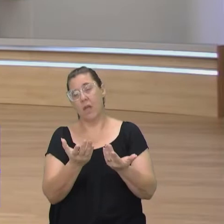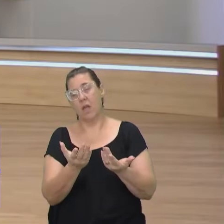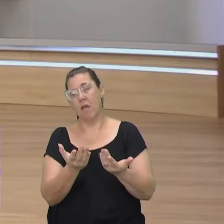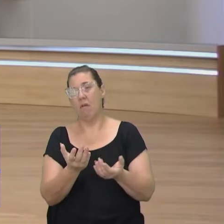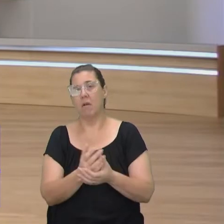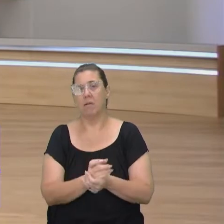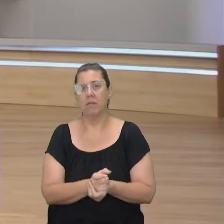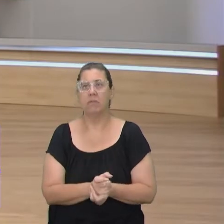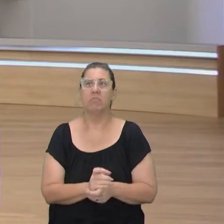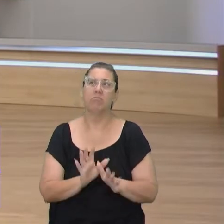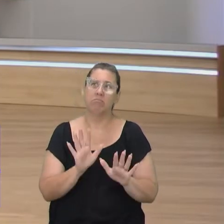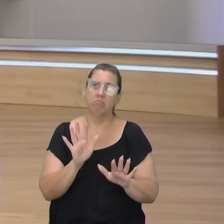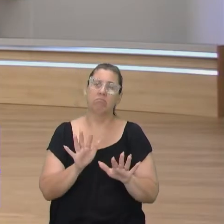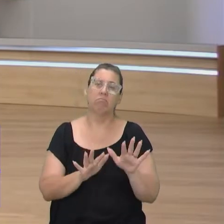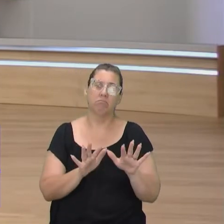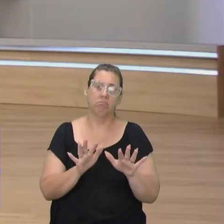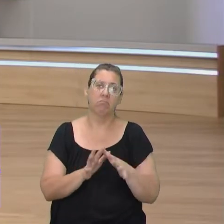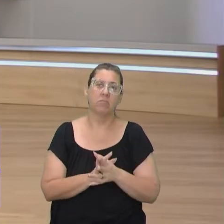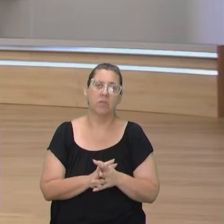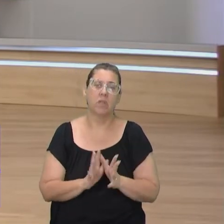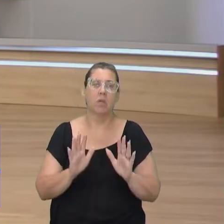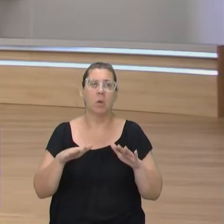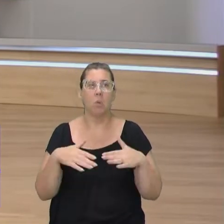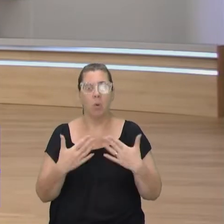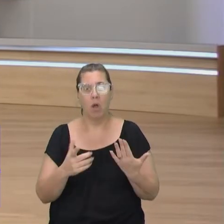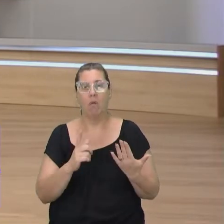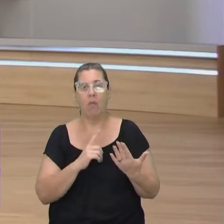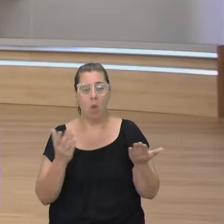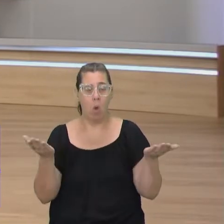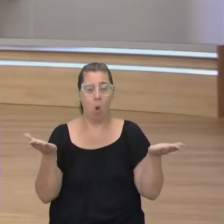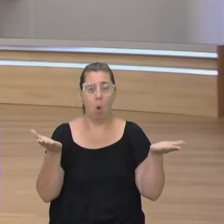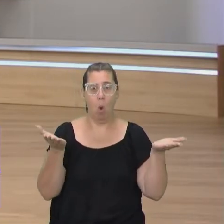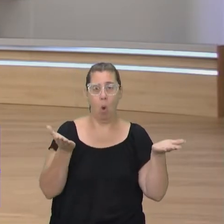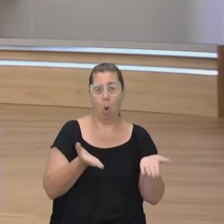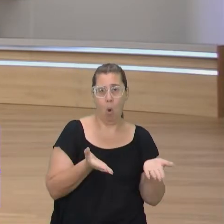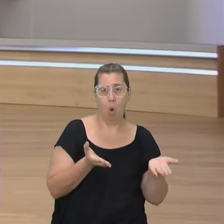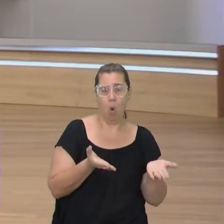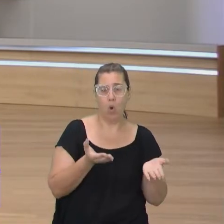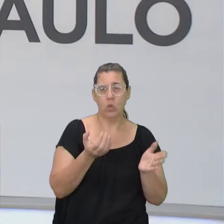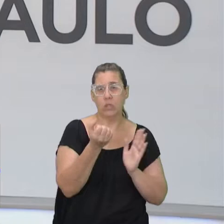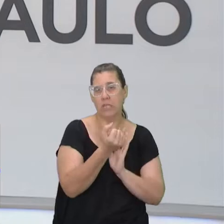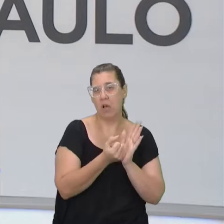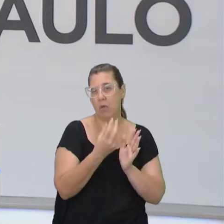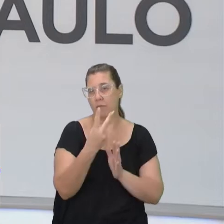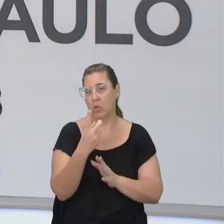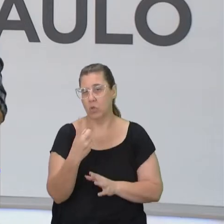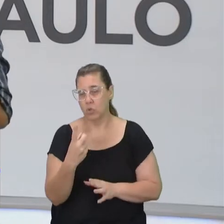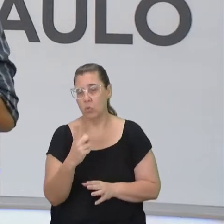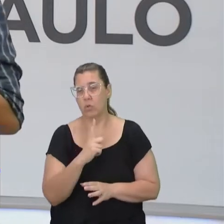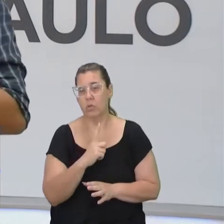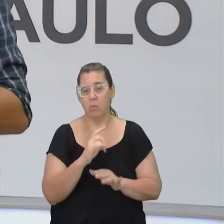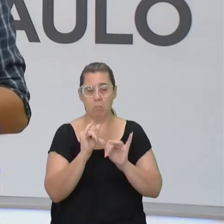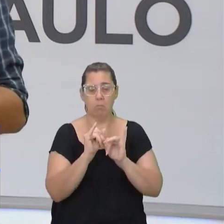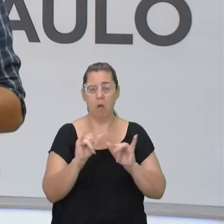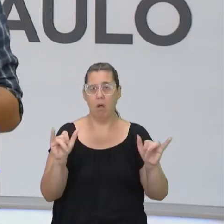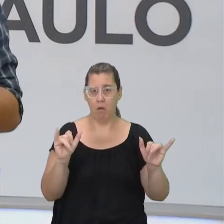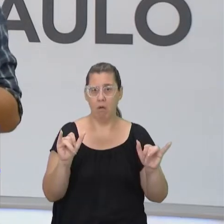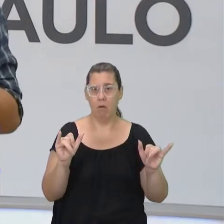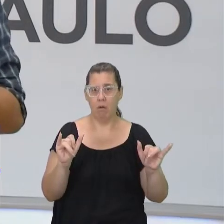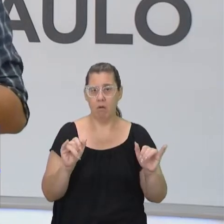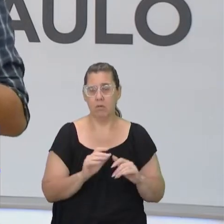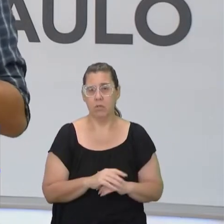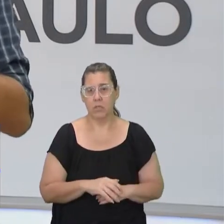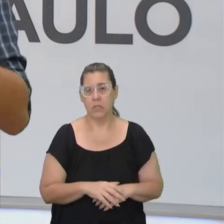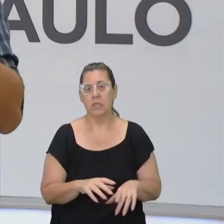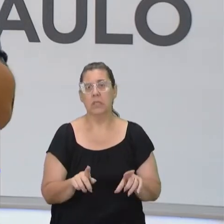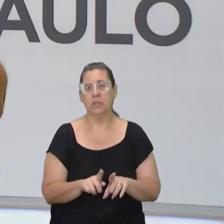vida, geralmente, quando você tem lá hoje, em pleno século XXI, quando você tem uma notícia, uma manchete, você